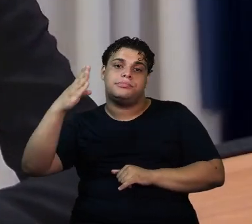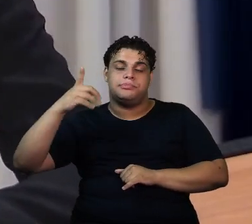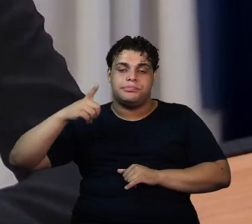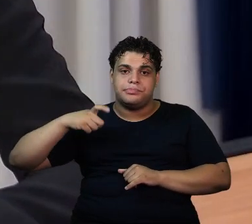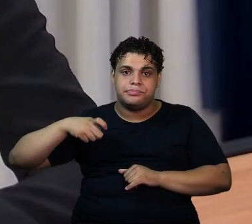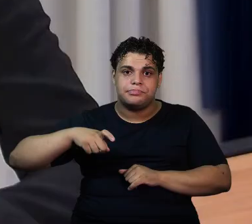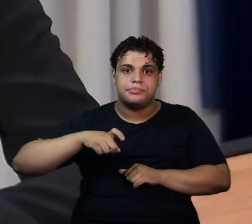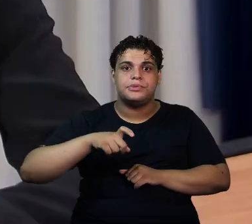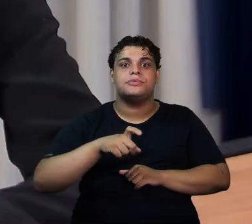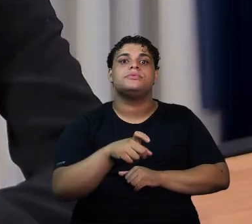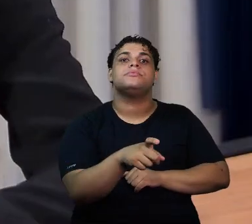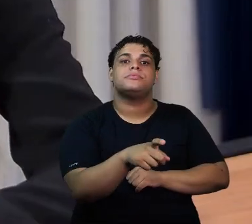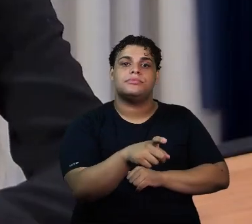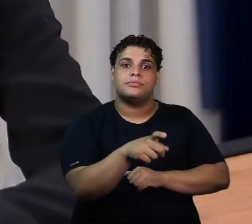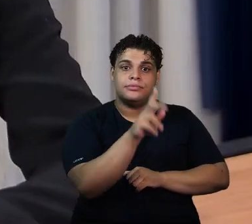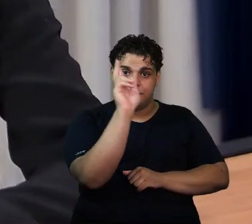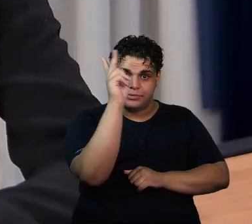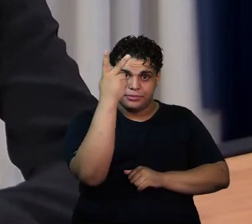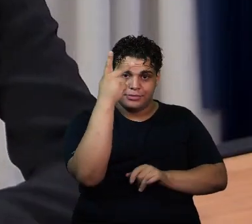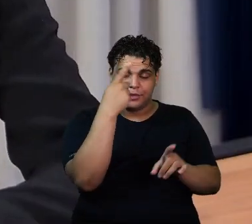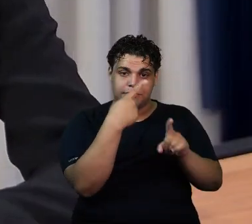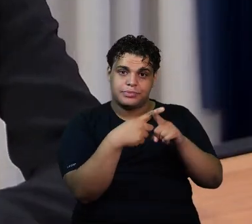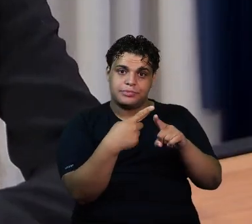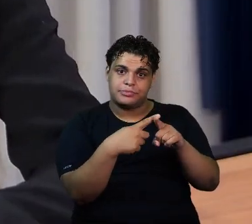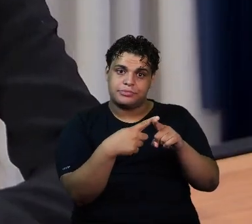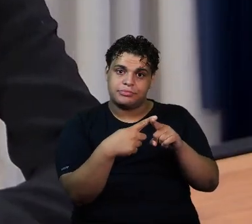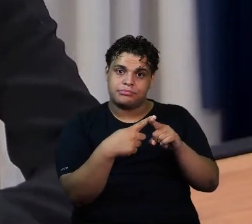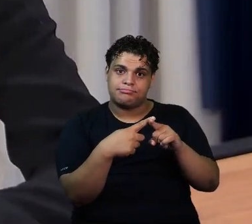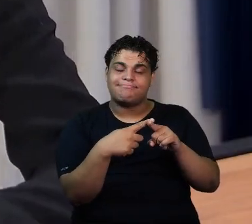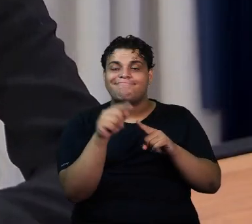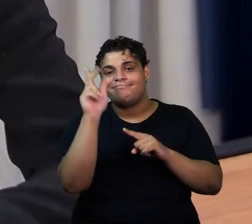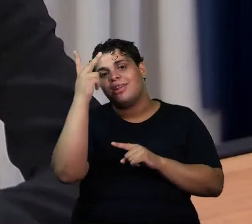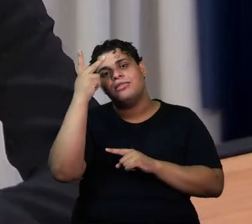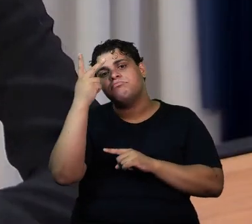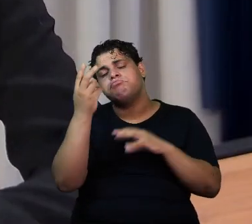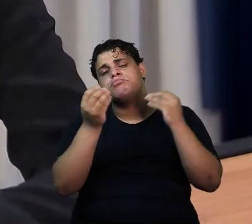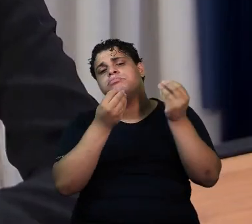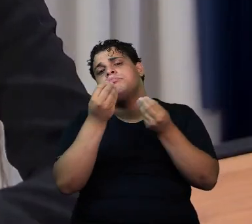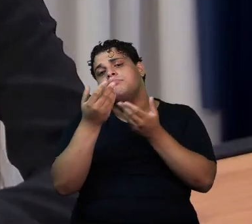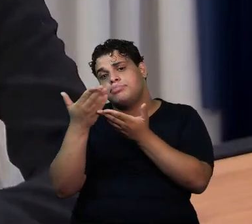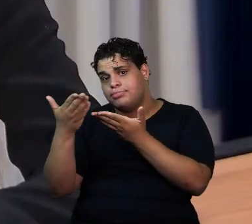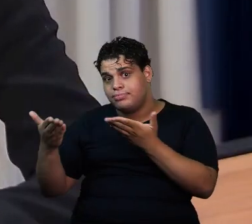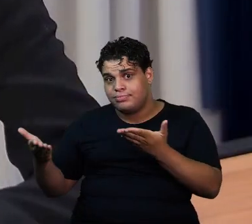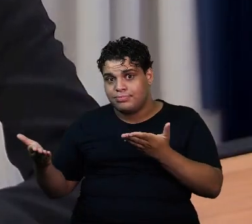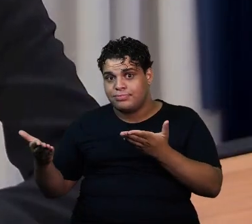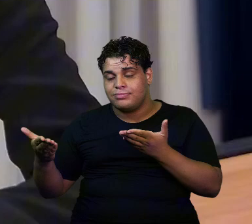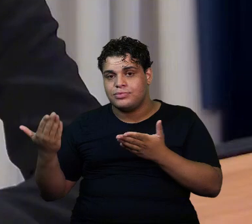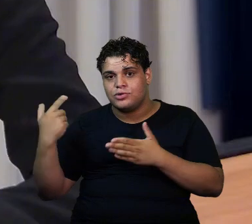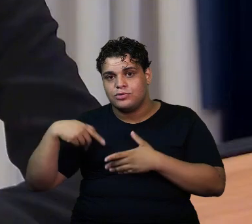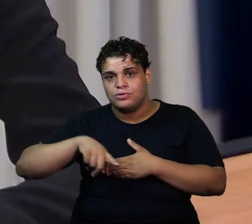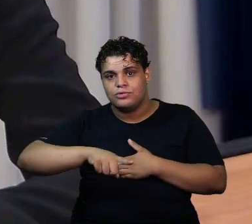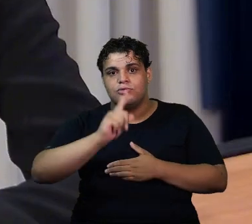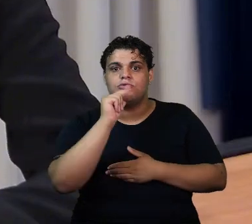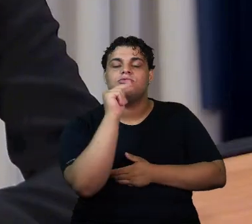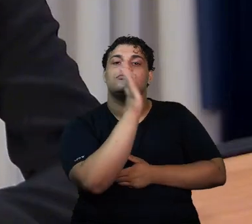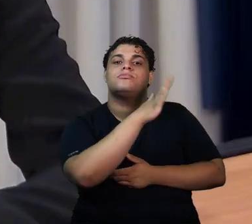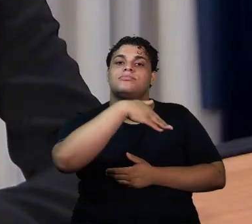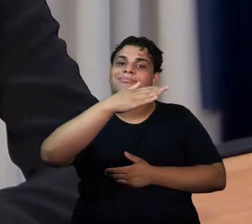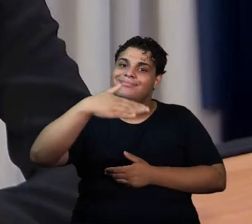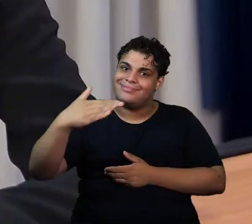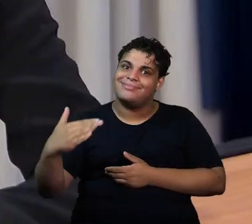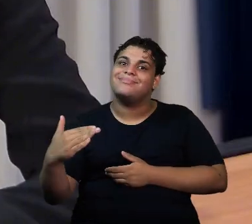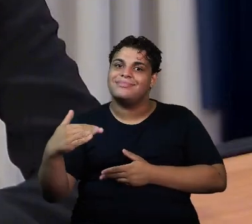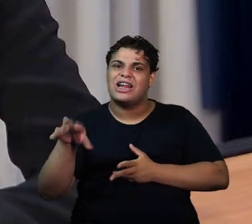biologia, história, porque através de uma história como essa que se passa no fundo do mar,